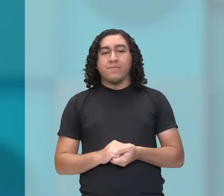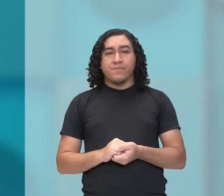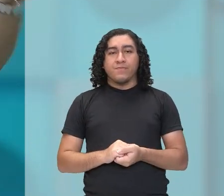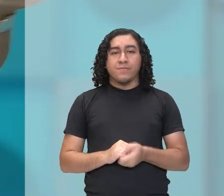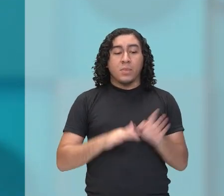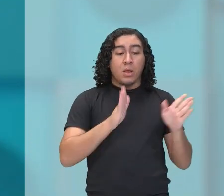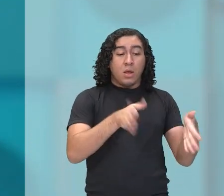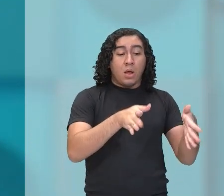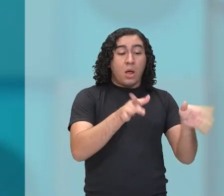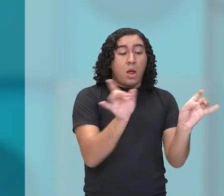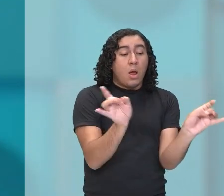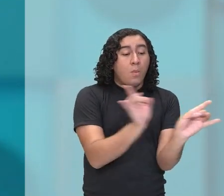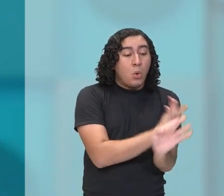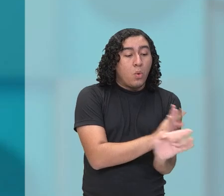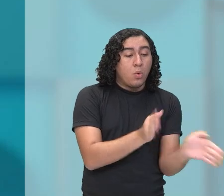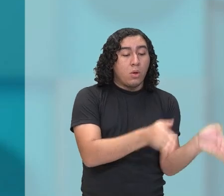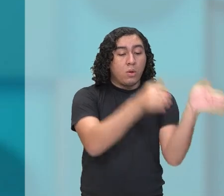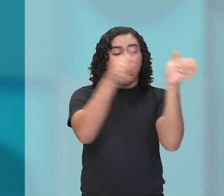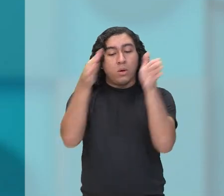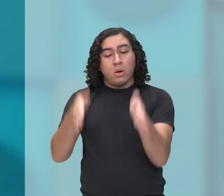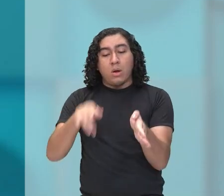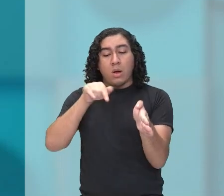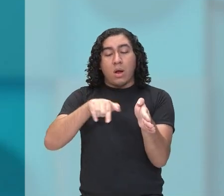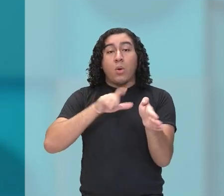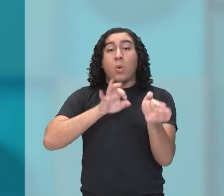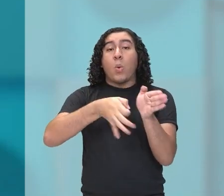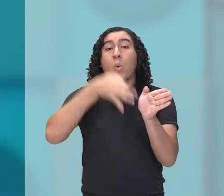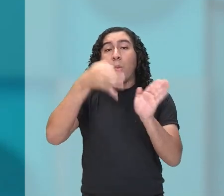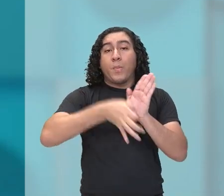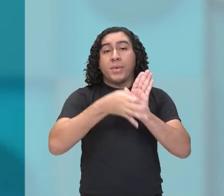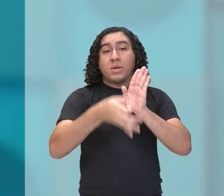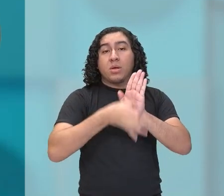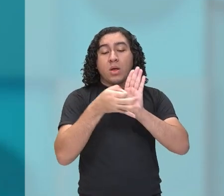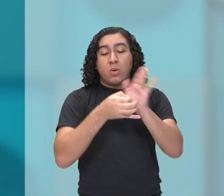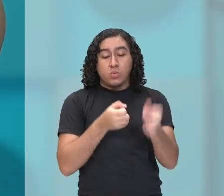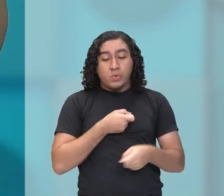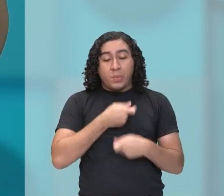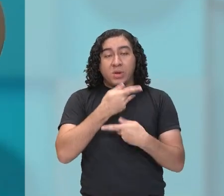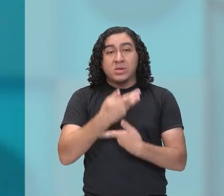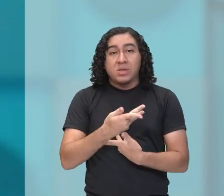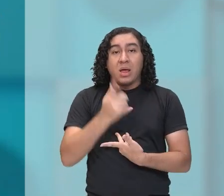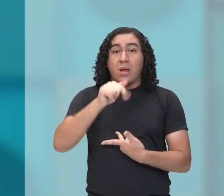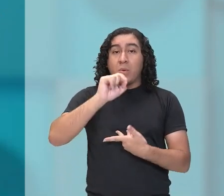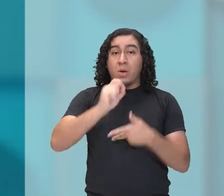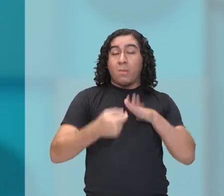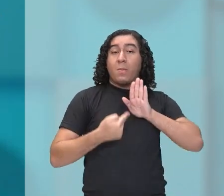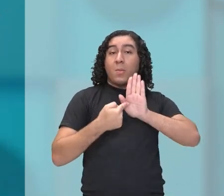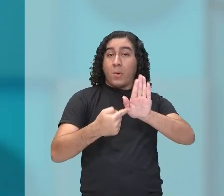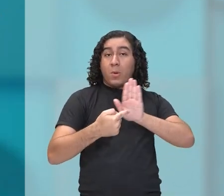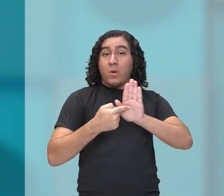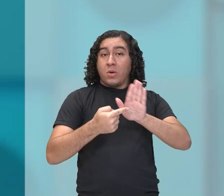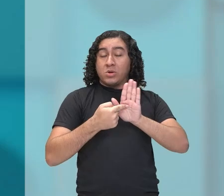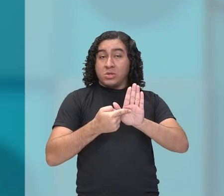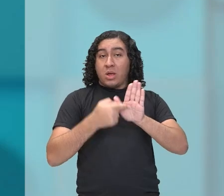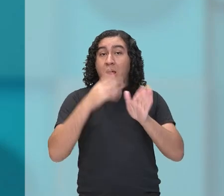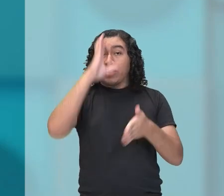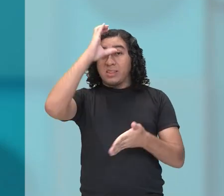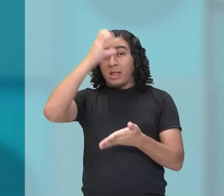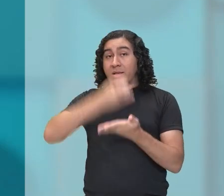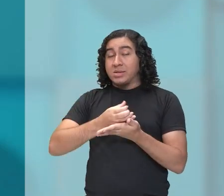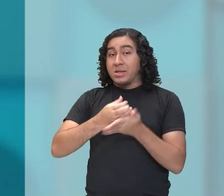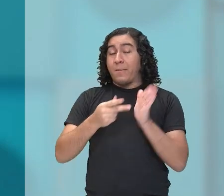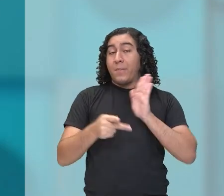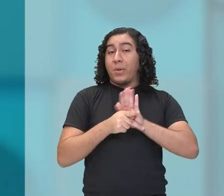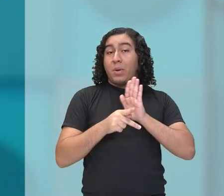próximo passo? Expressar a opinião, que é a nossa apresentação de tese.